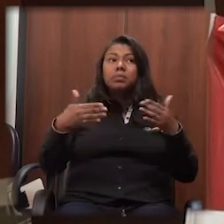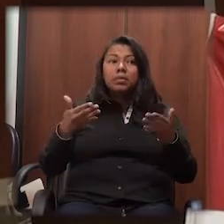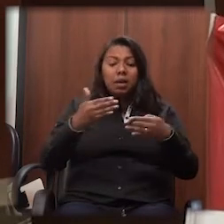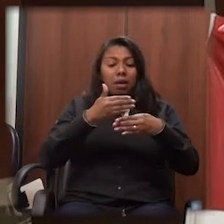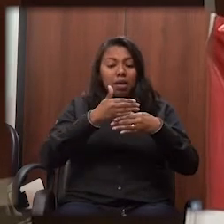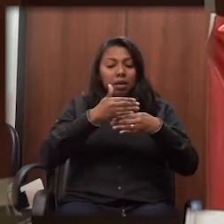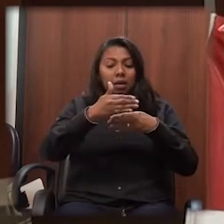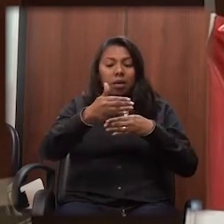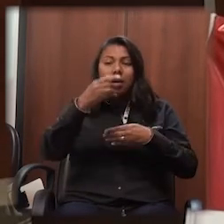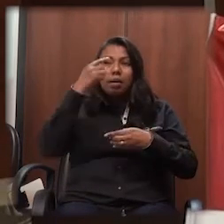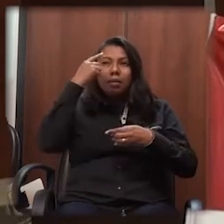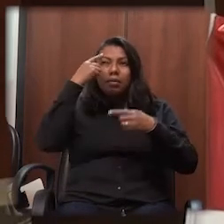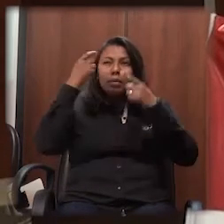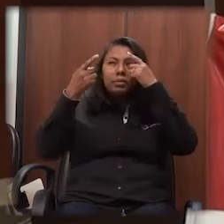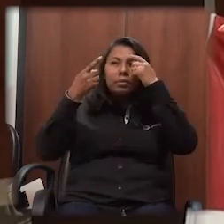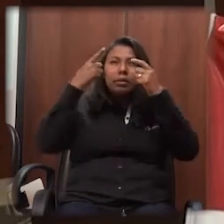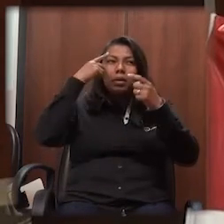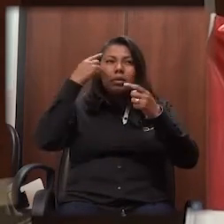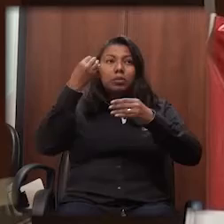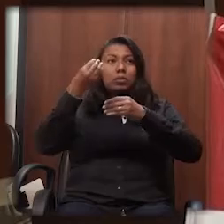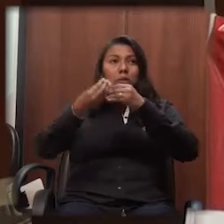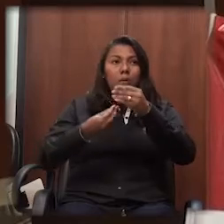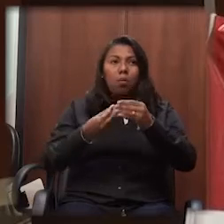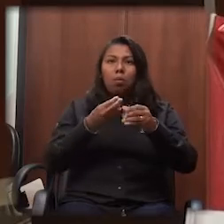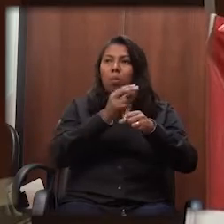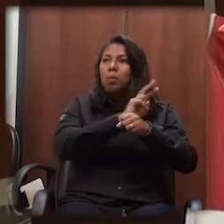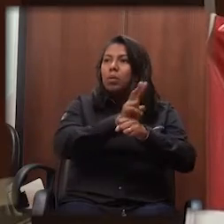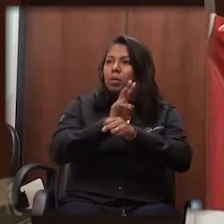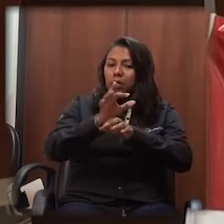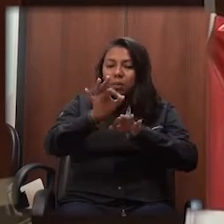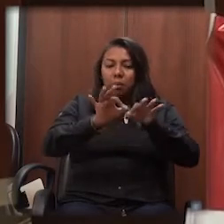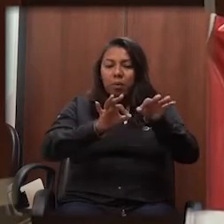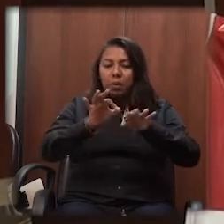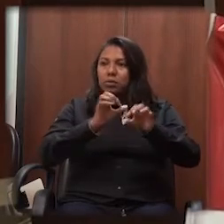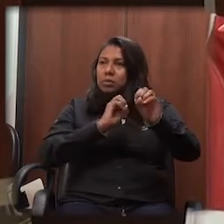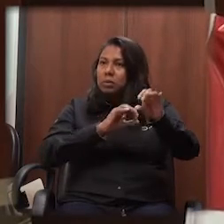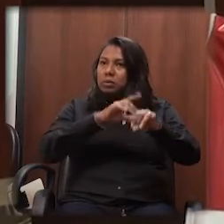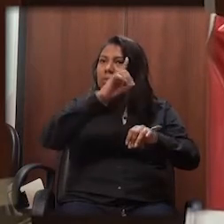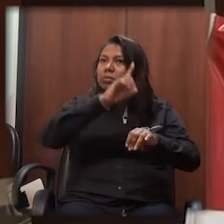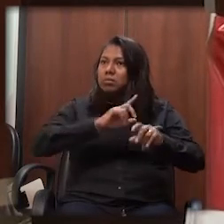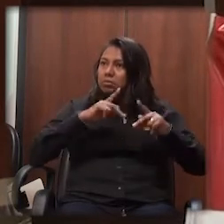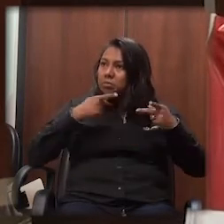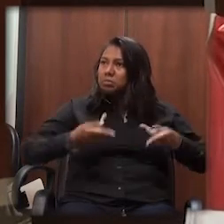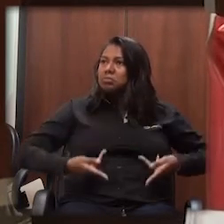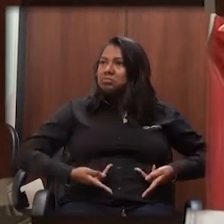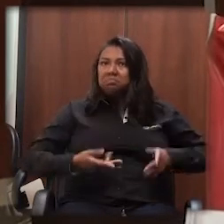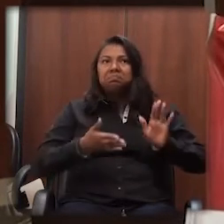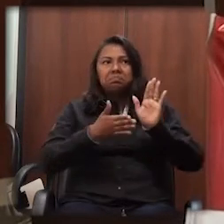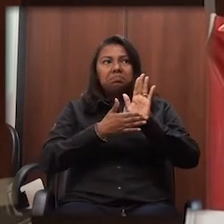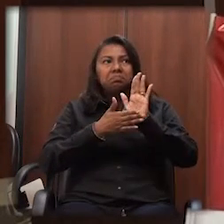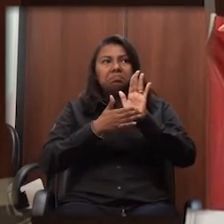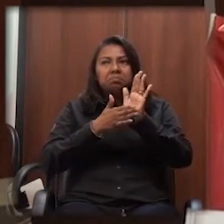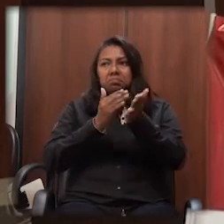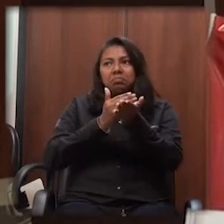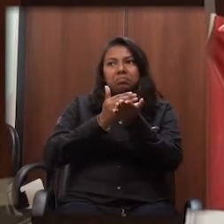das ideias de como monitorar o plano de educação em direitos humanos que a proposta desse mapeamento surgiu, como